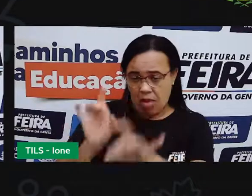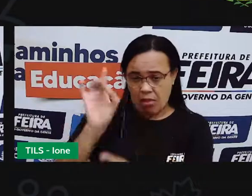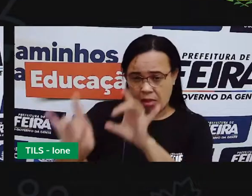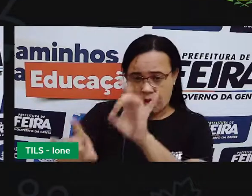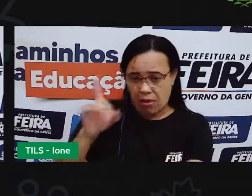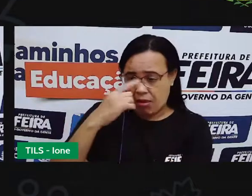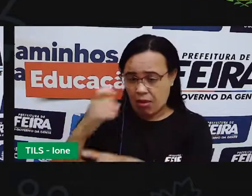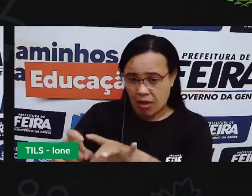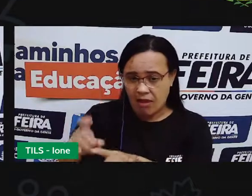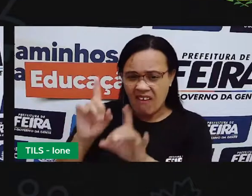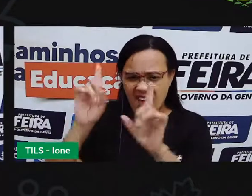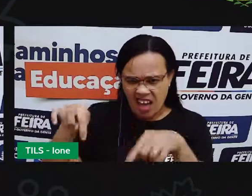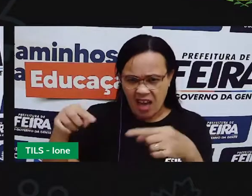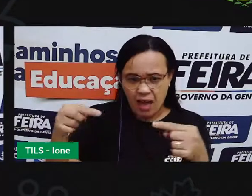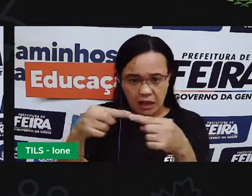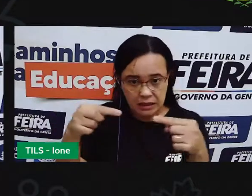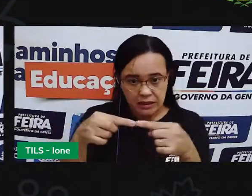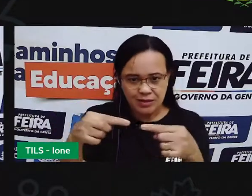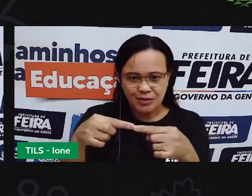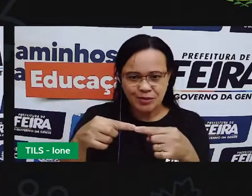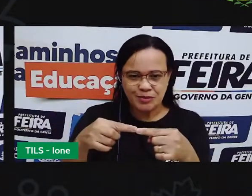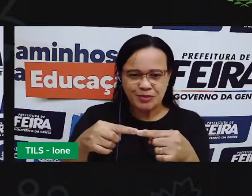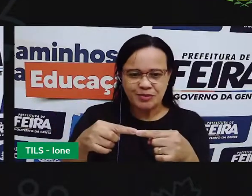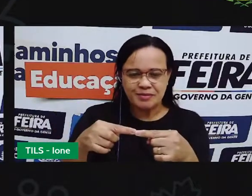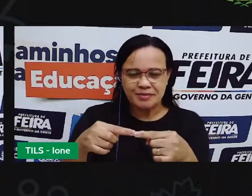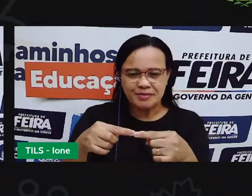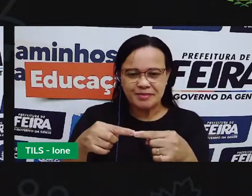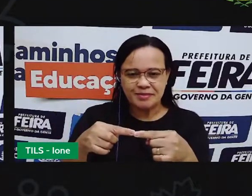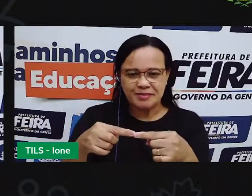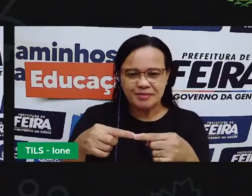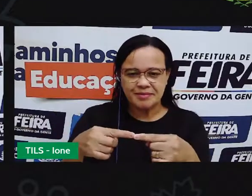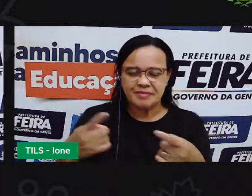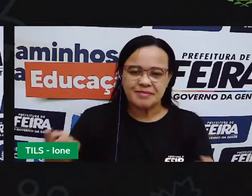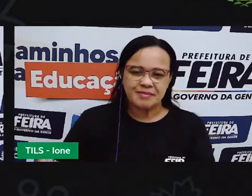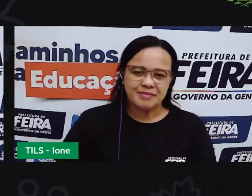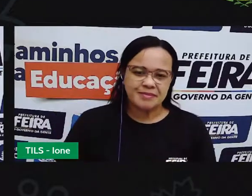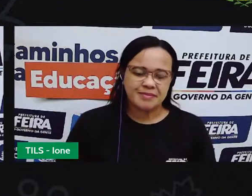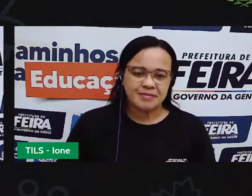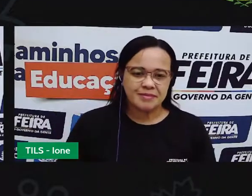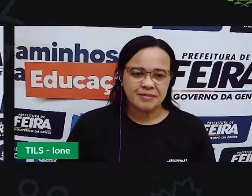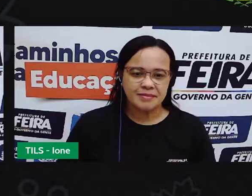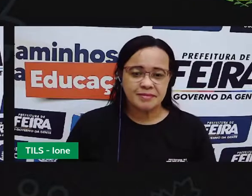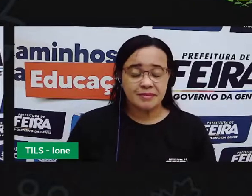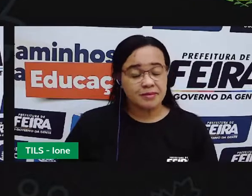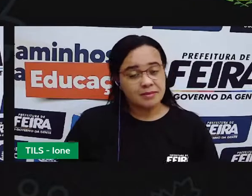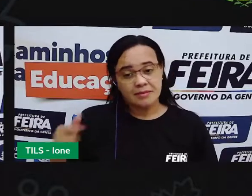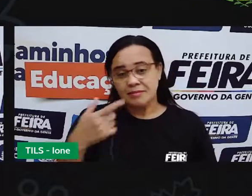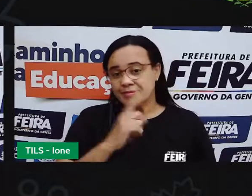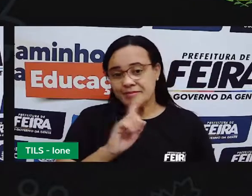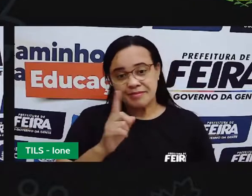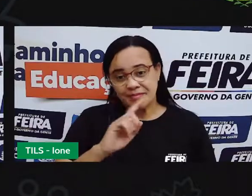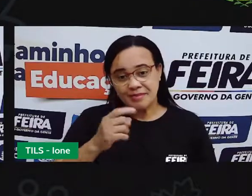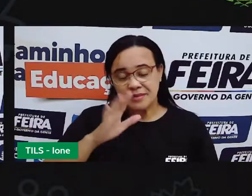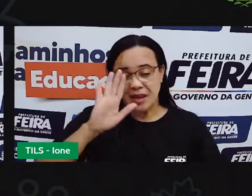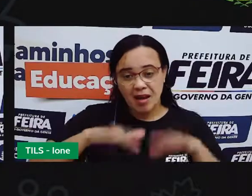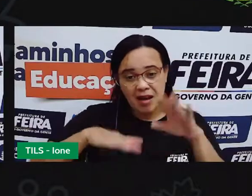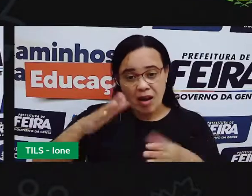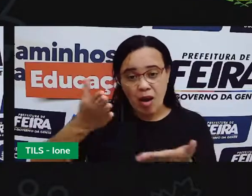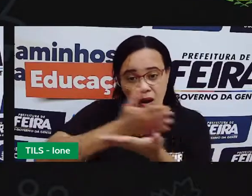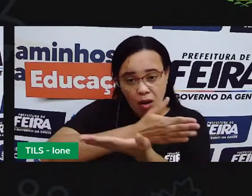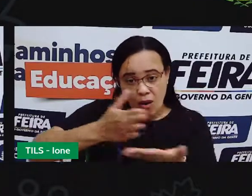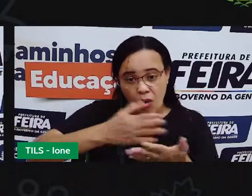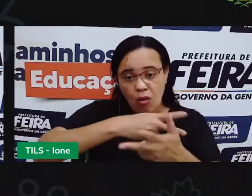que a gente descarta, é lixo. Tem coisas que podem ser